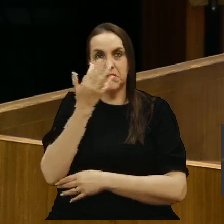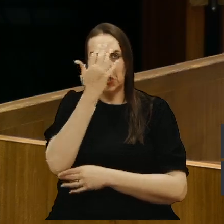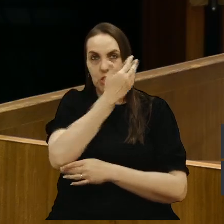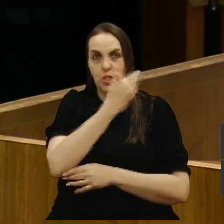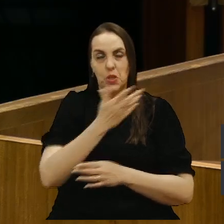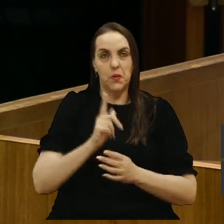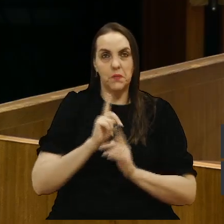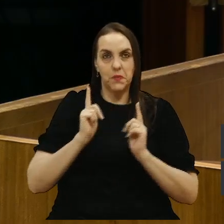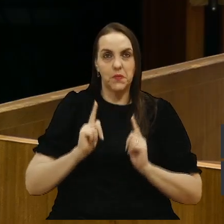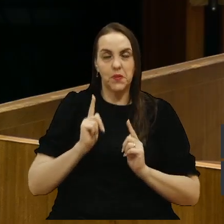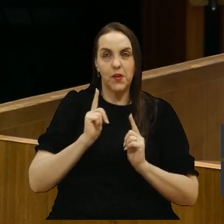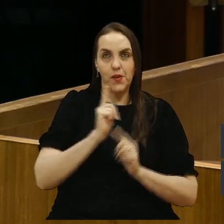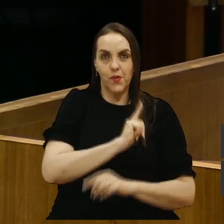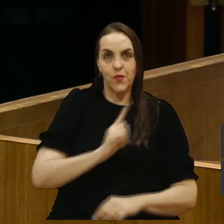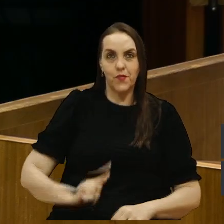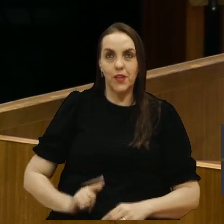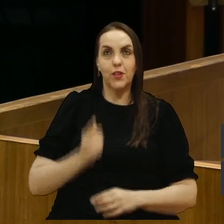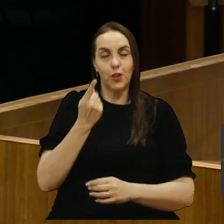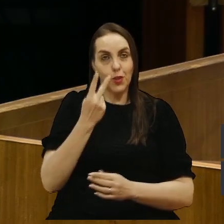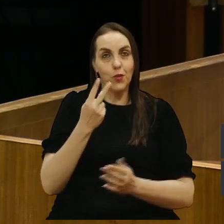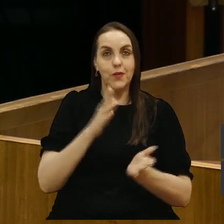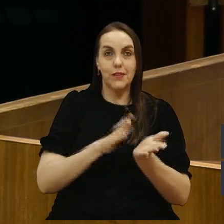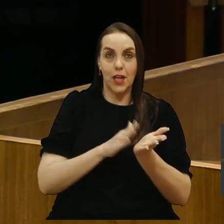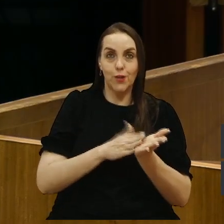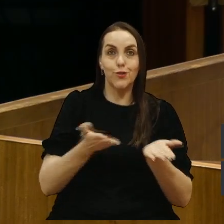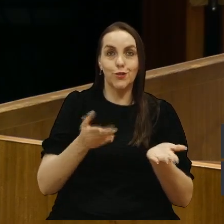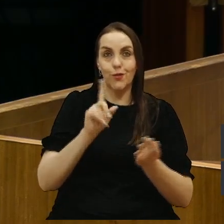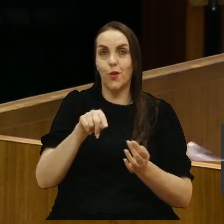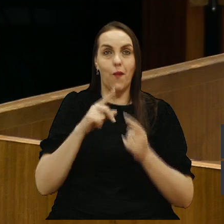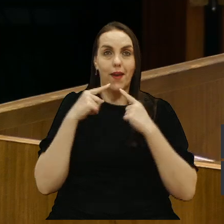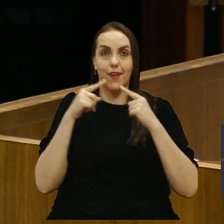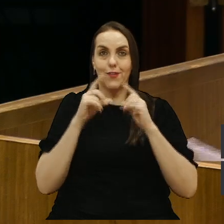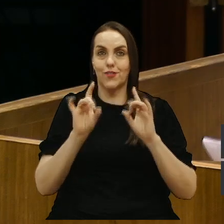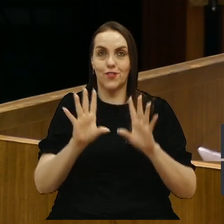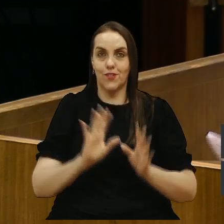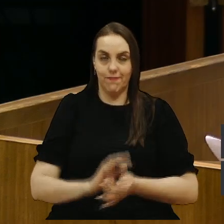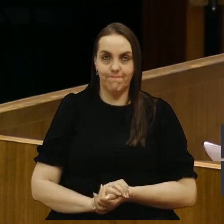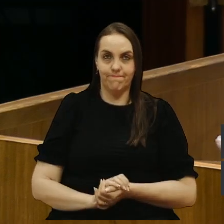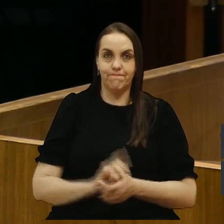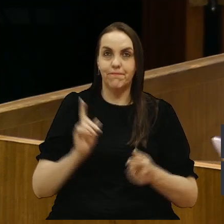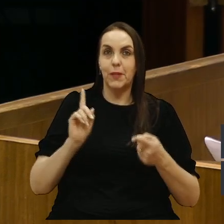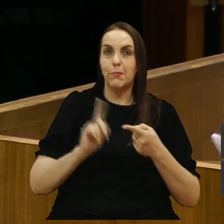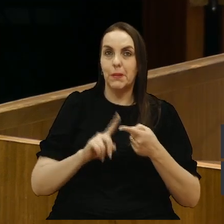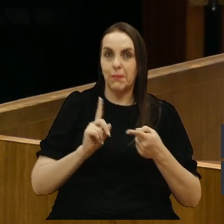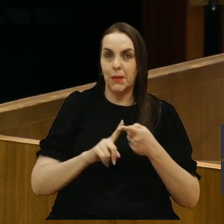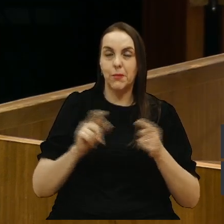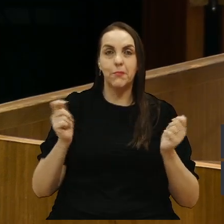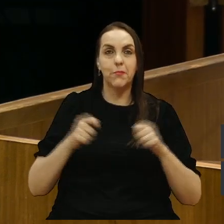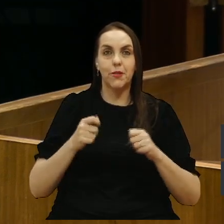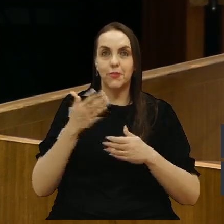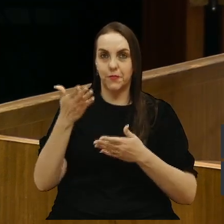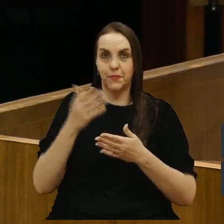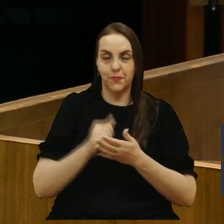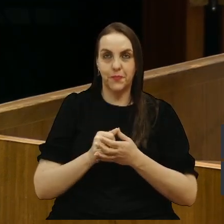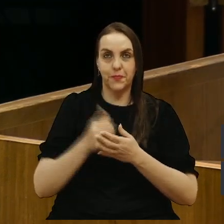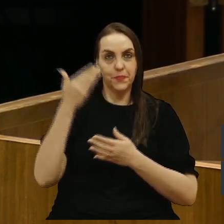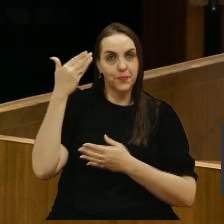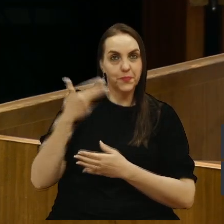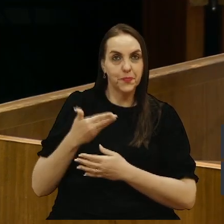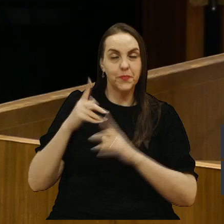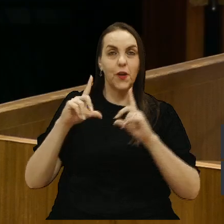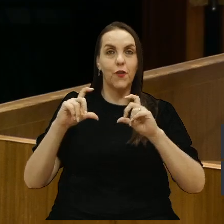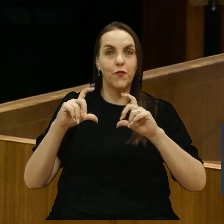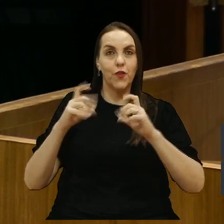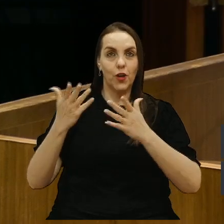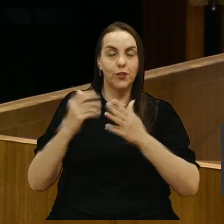bom, né? Tá elogiando, não é 2 críticas. Então vamos lá. Primeiro, pode colocar aqui de fundo uma foto aqui